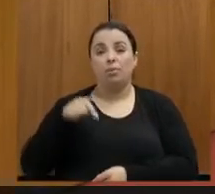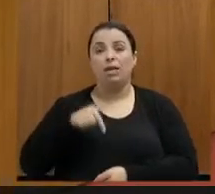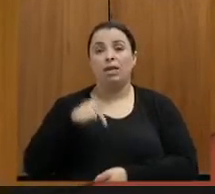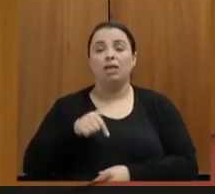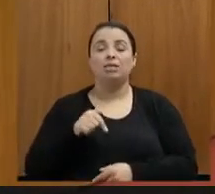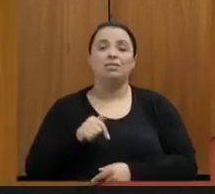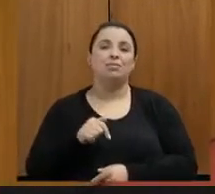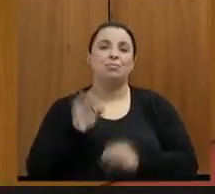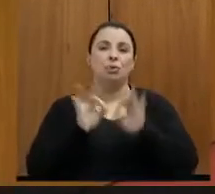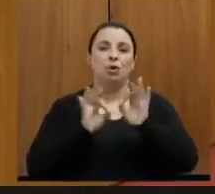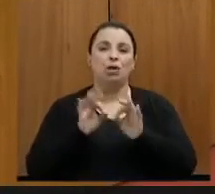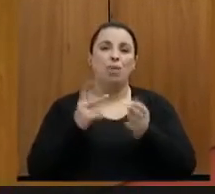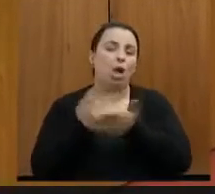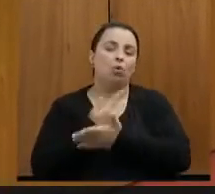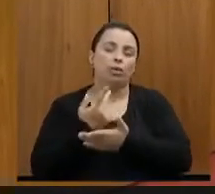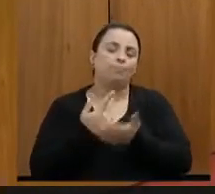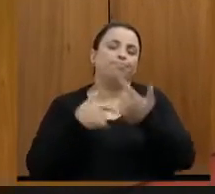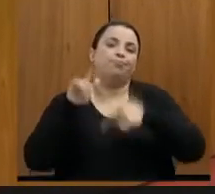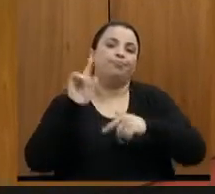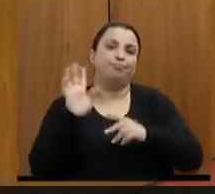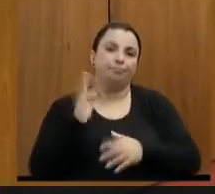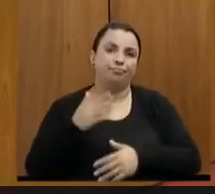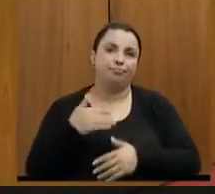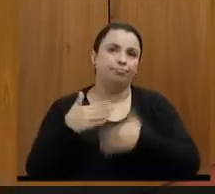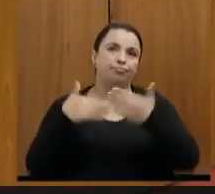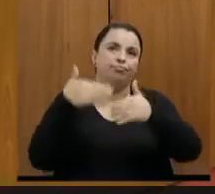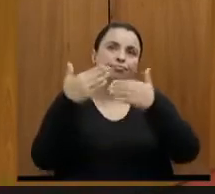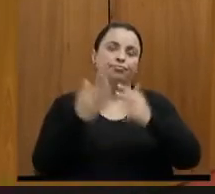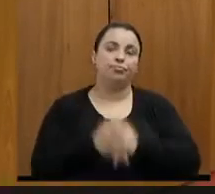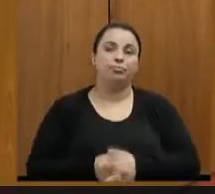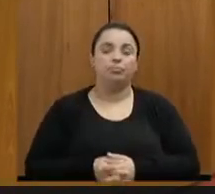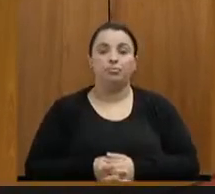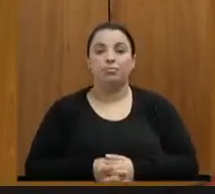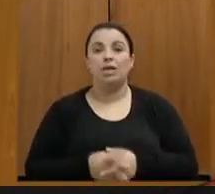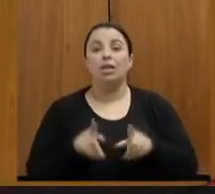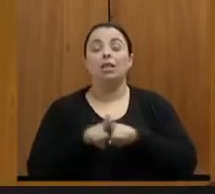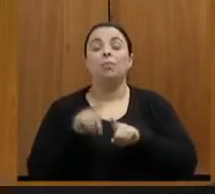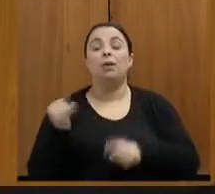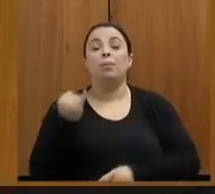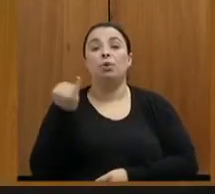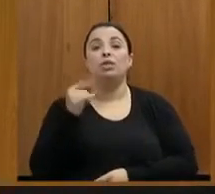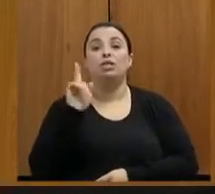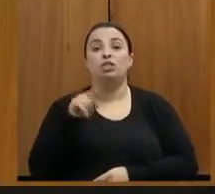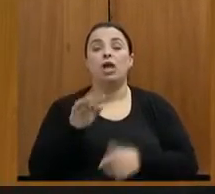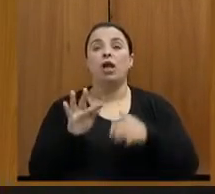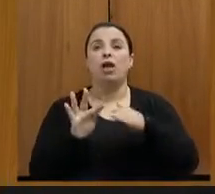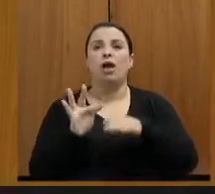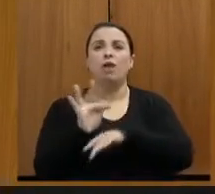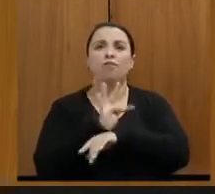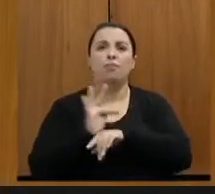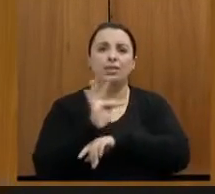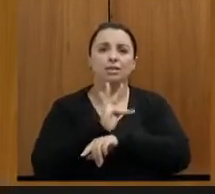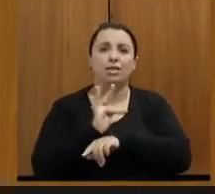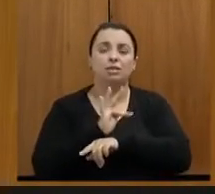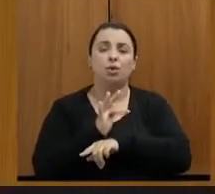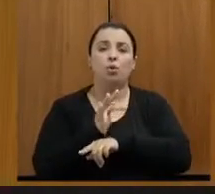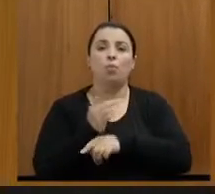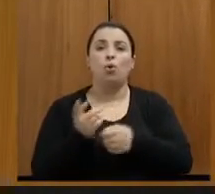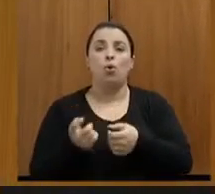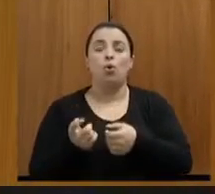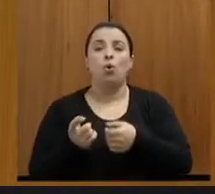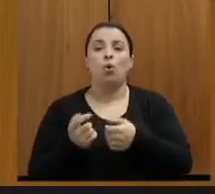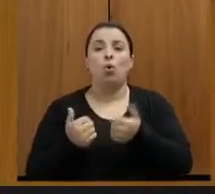Acho que daí... Um ponto importante, que é a nossa formalização por cooperação técnica, que é um contrato